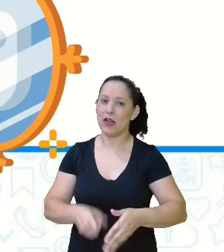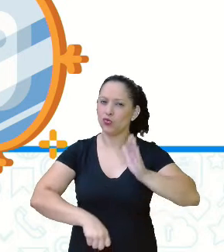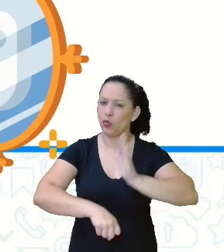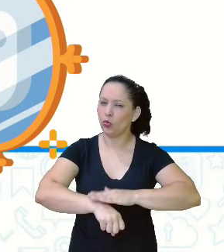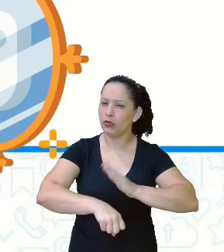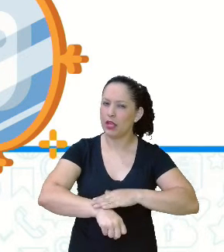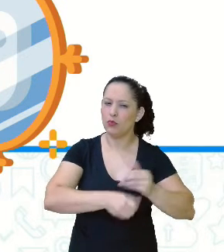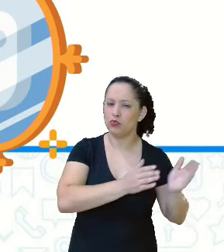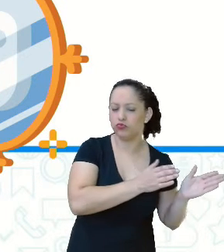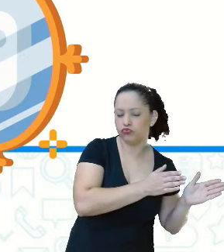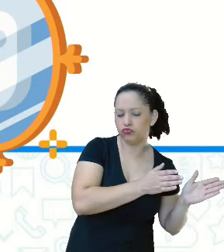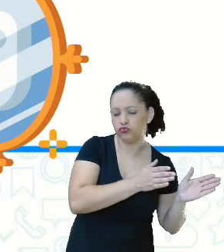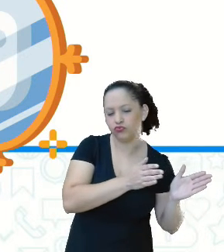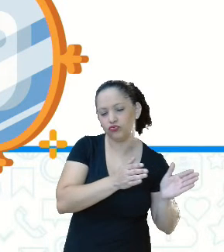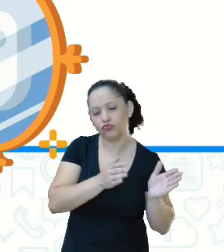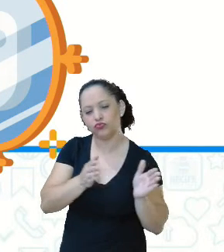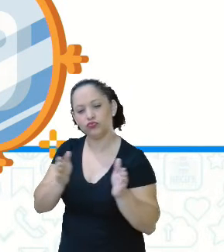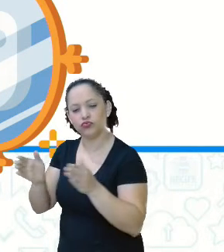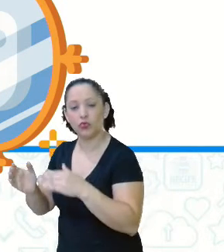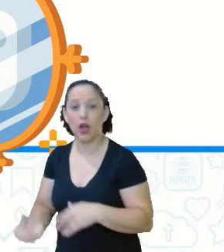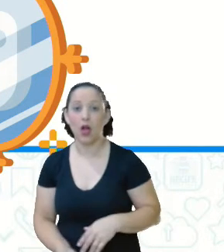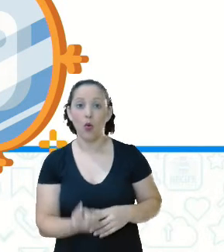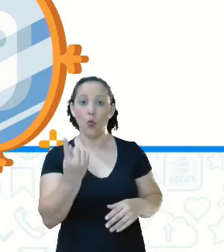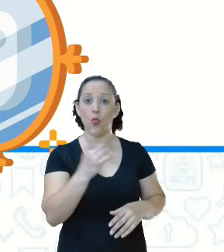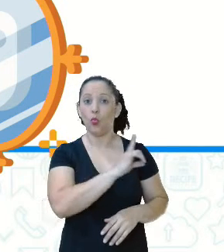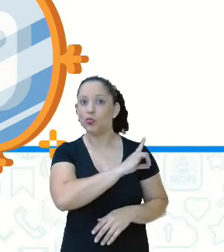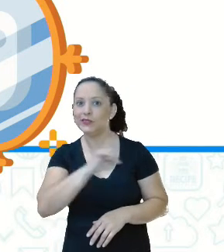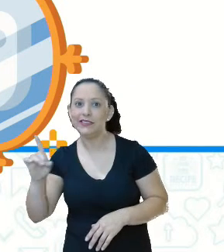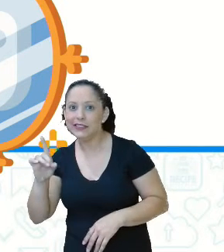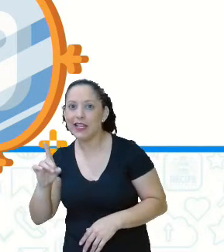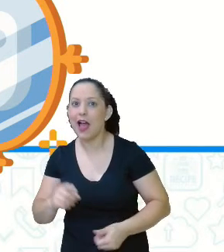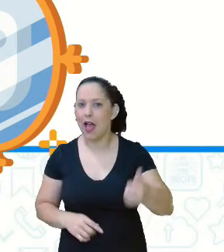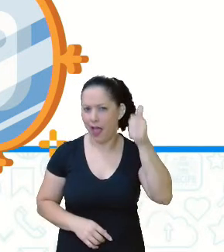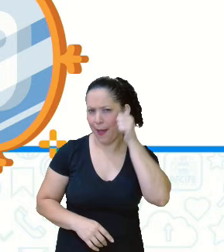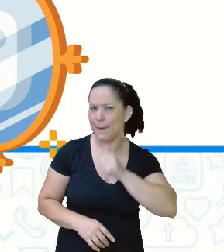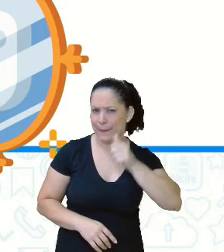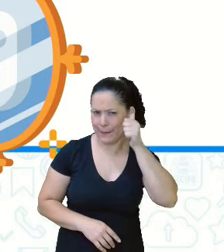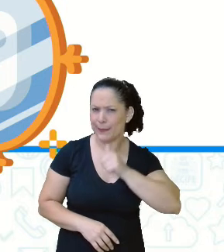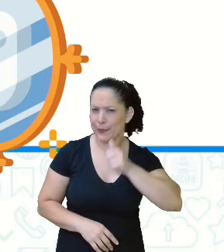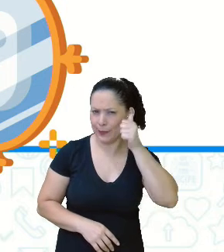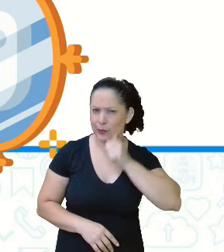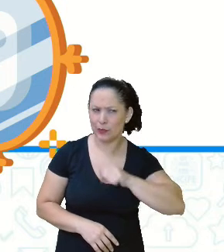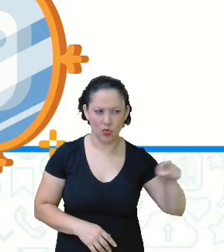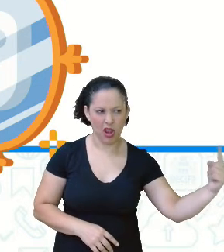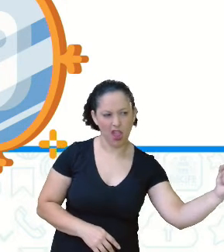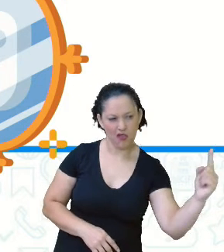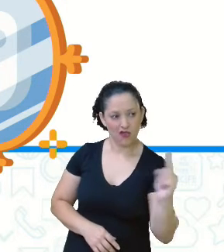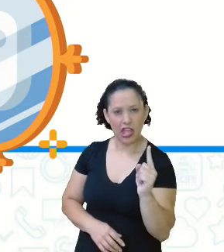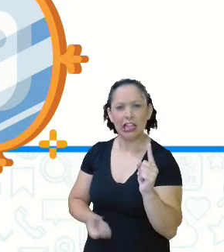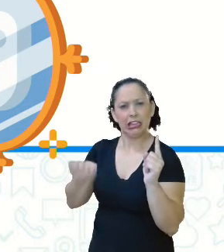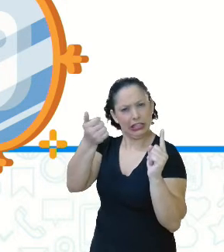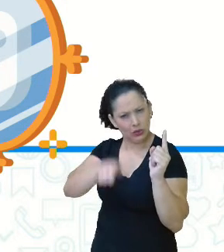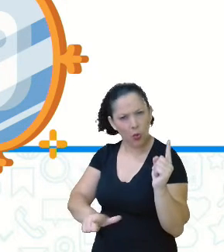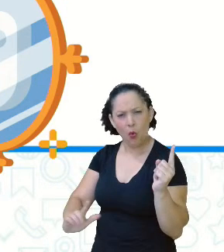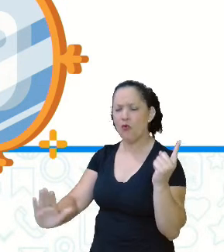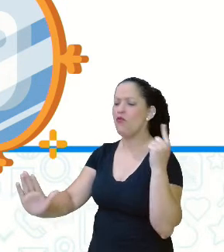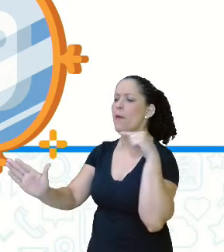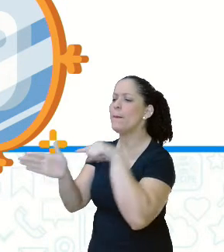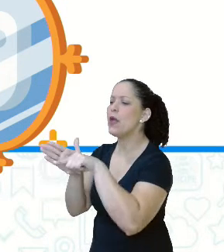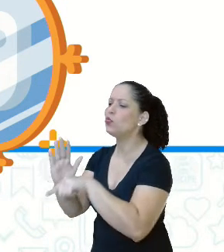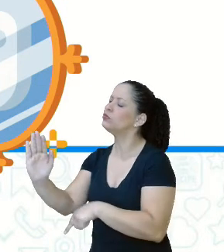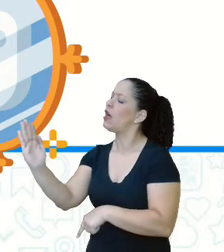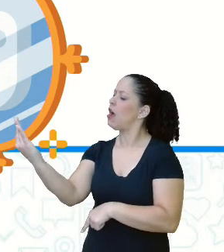passando. Um dia, a rainha má decide fazer a pergunta do costume ao seu espelho mágico. E o que foi que